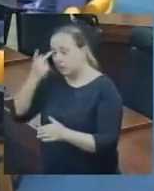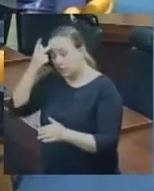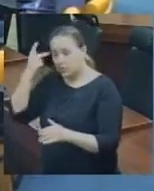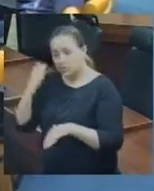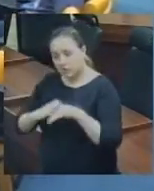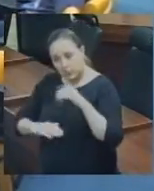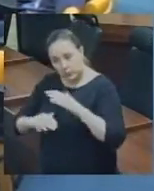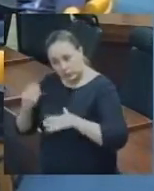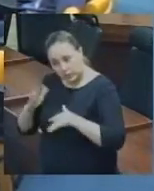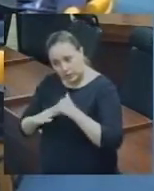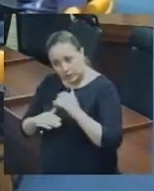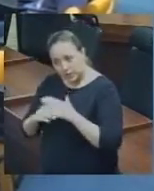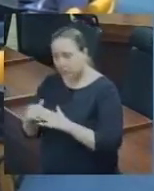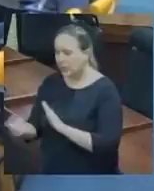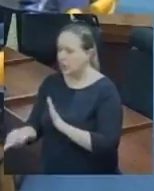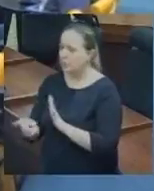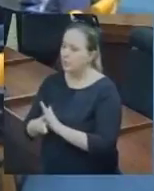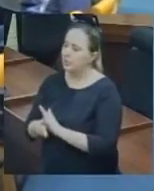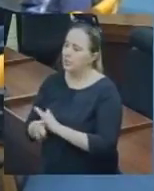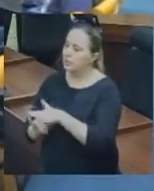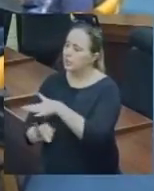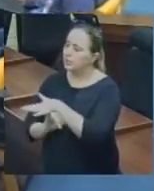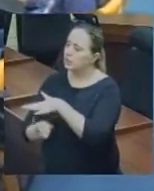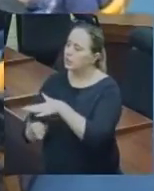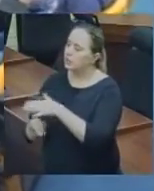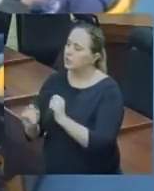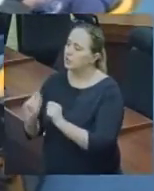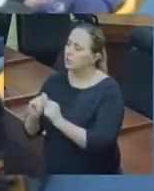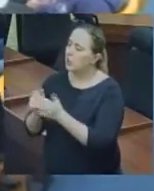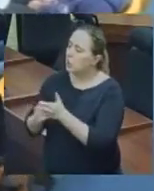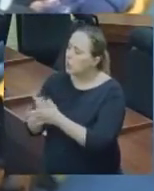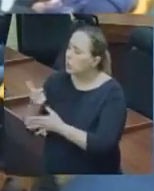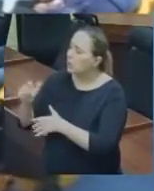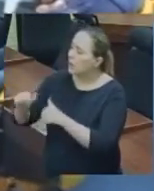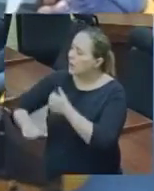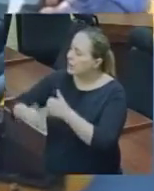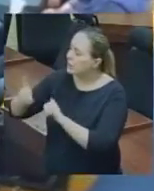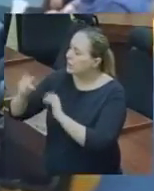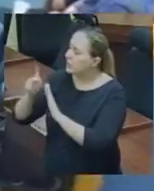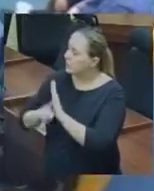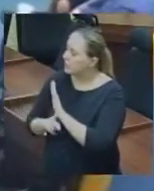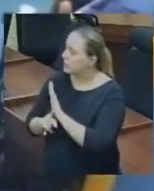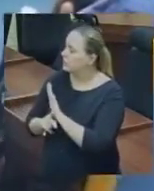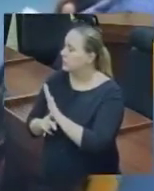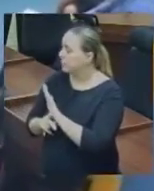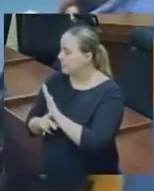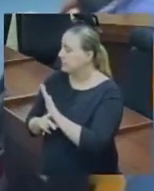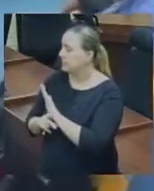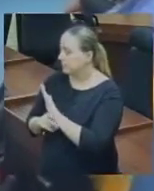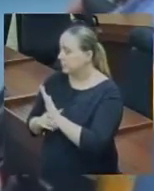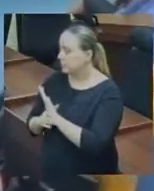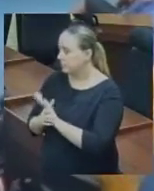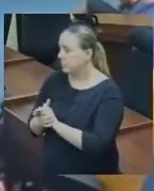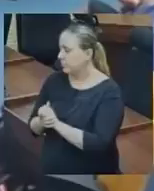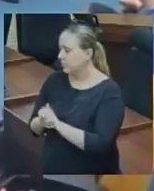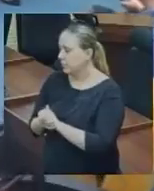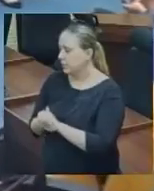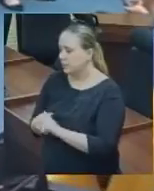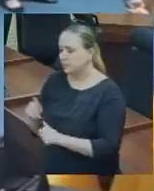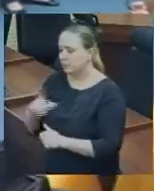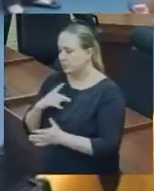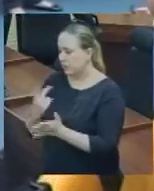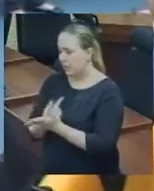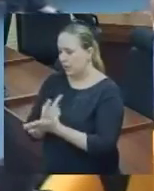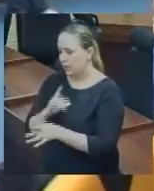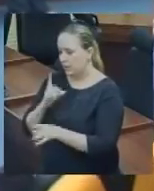profissionais chaves dessas instituições que faziam as compras que analisar os projetos né e e onde os erros aparecem